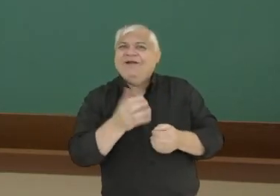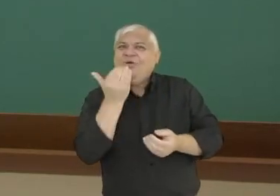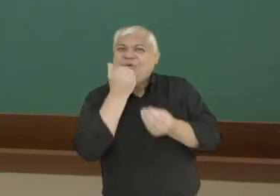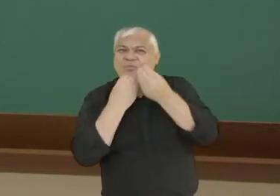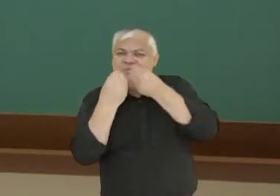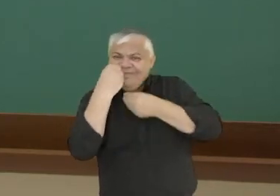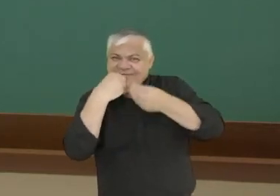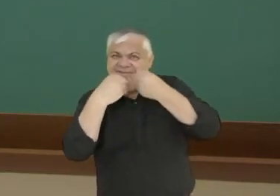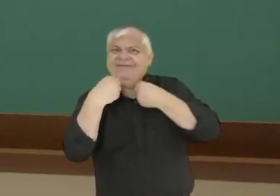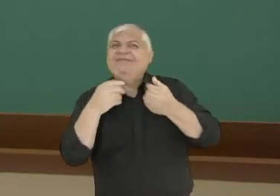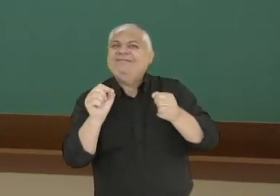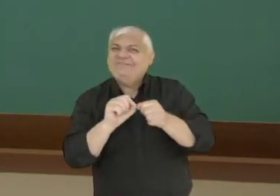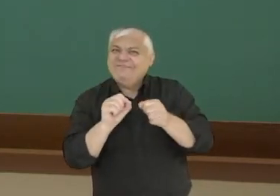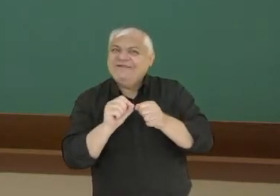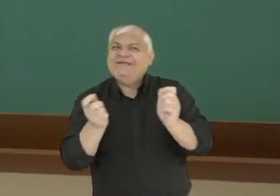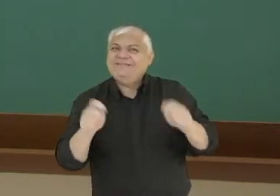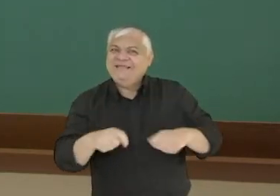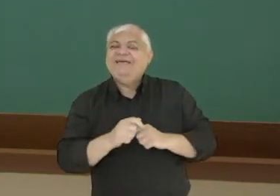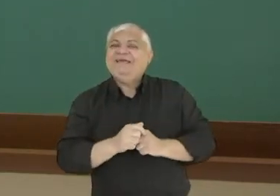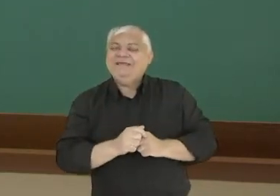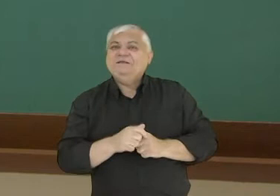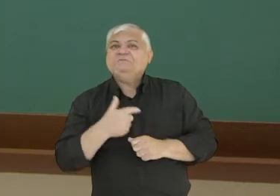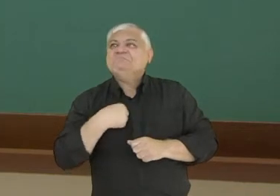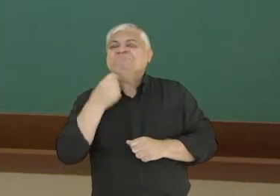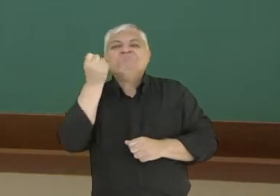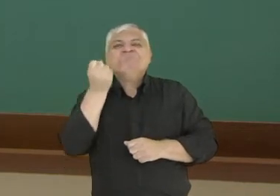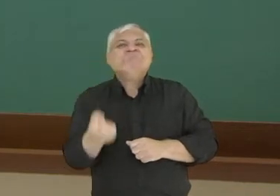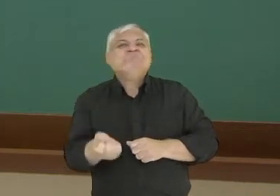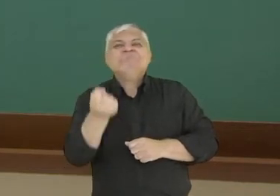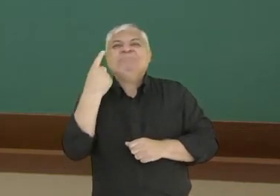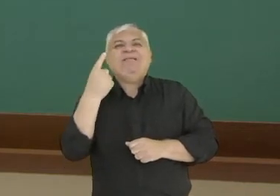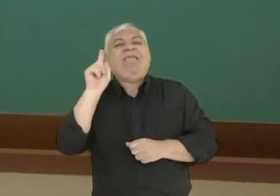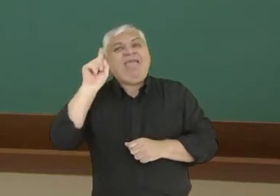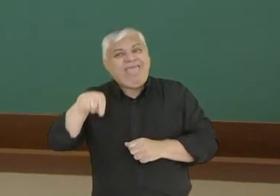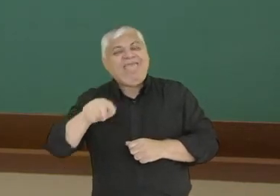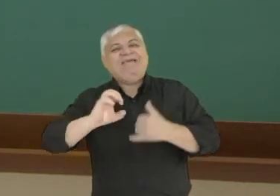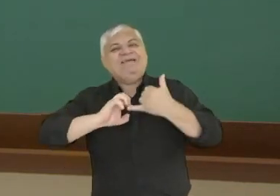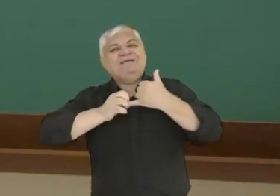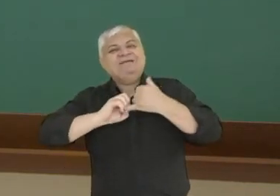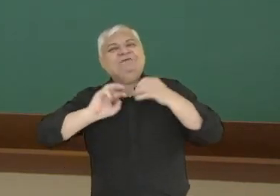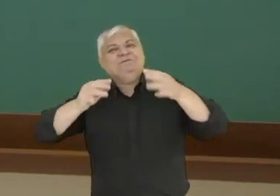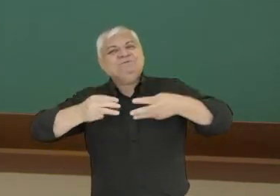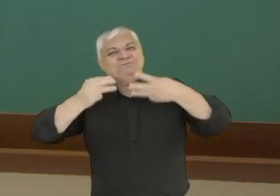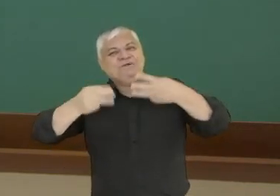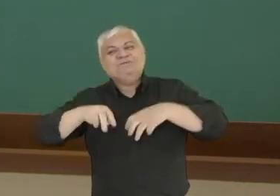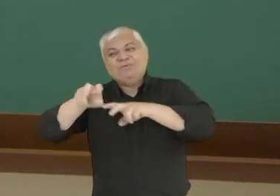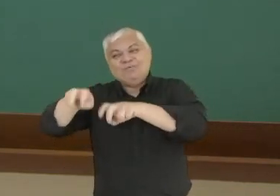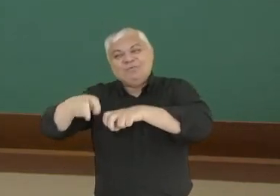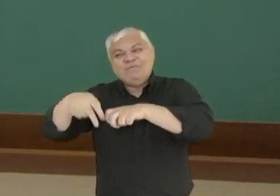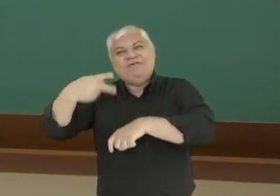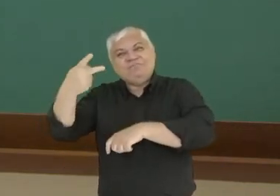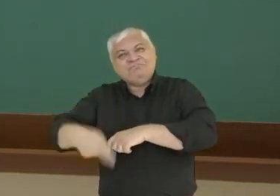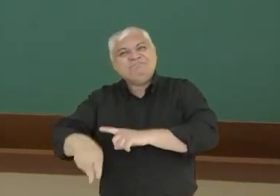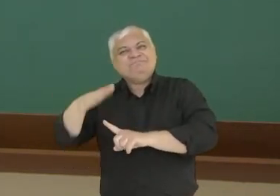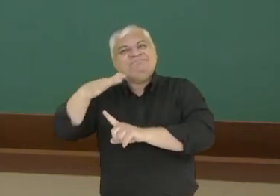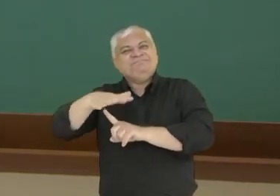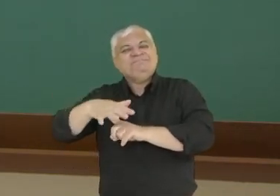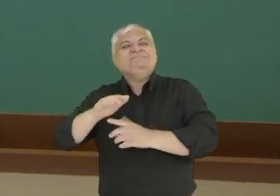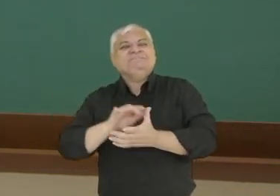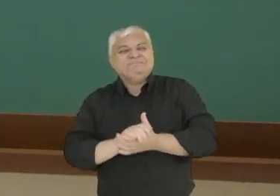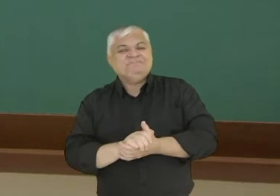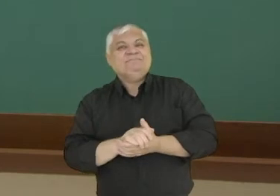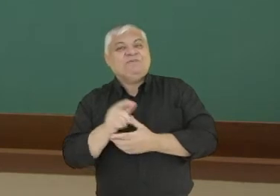nossos alimentos vamos dizer assim EA gente às vezes nem se dá conta que é de soja né o item ali desenvolvido na agropecuária